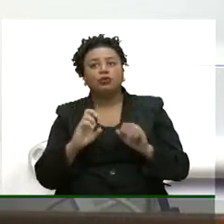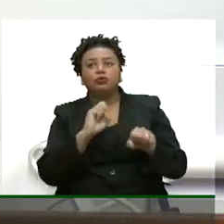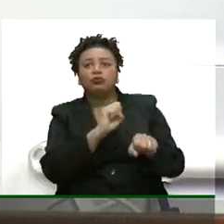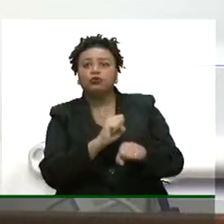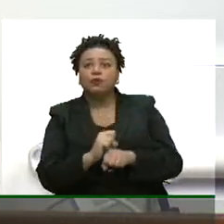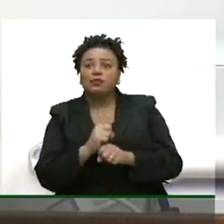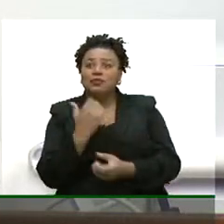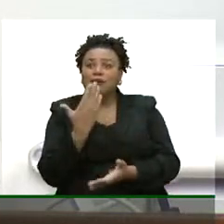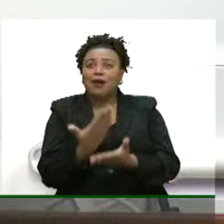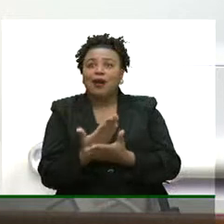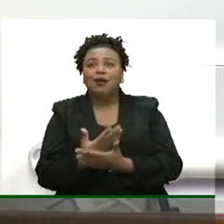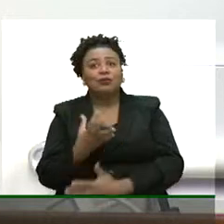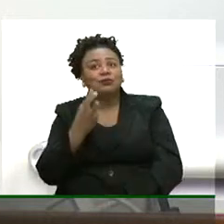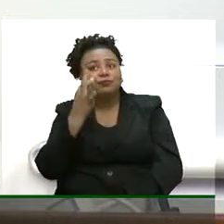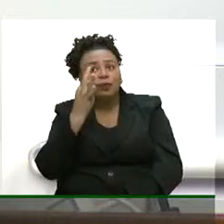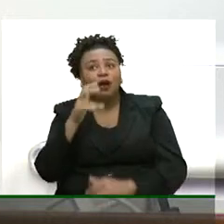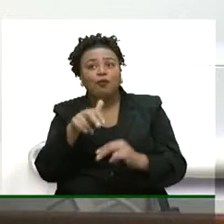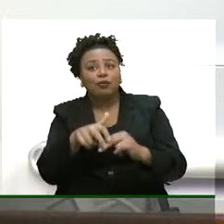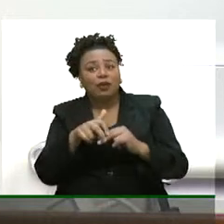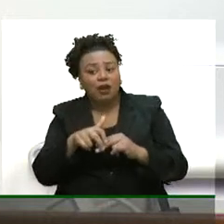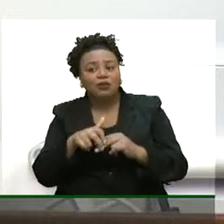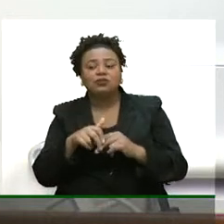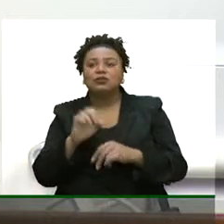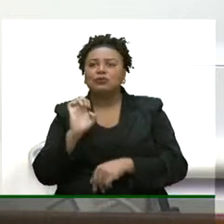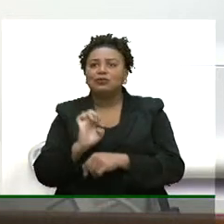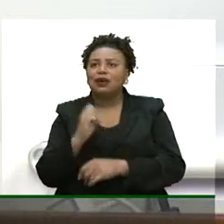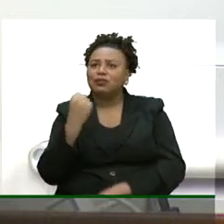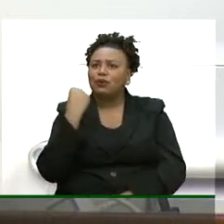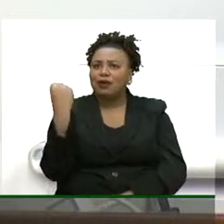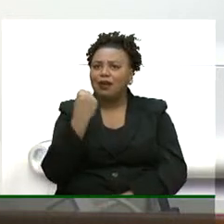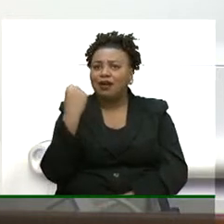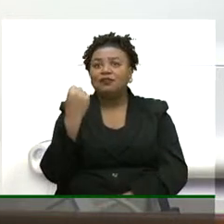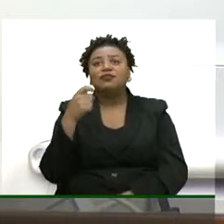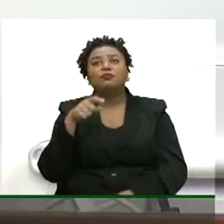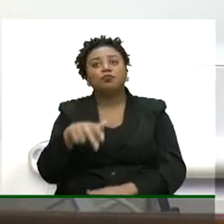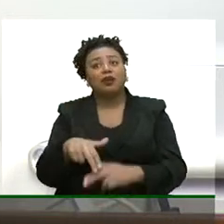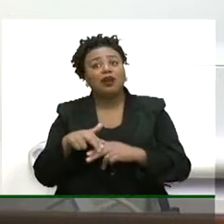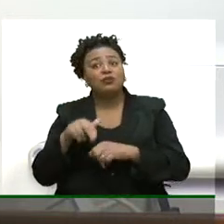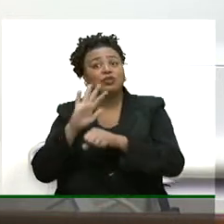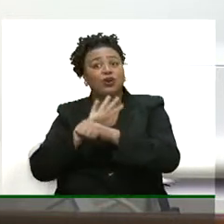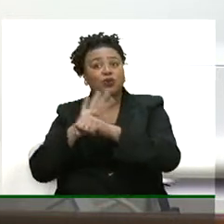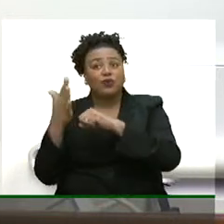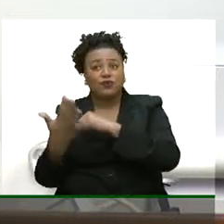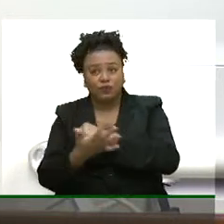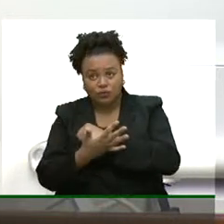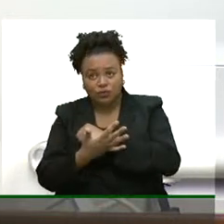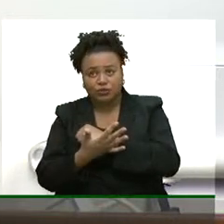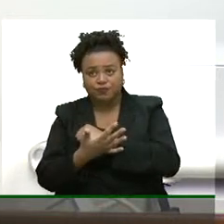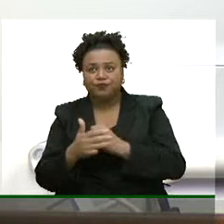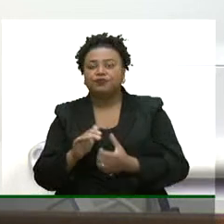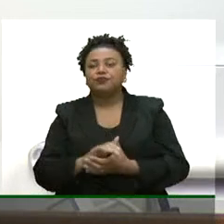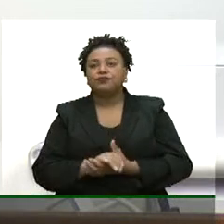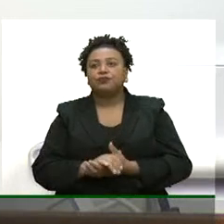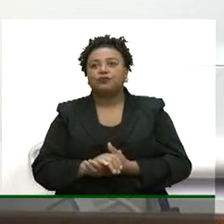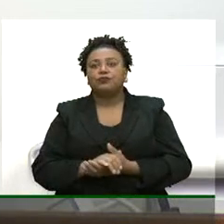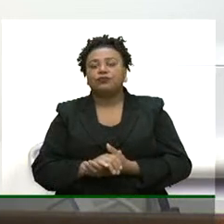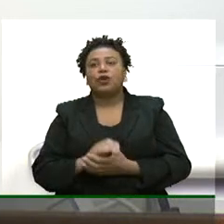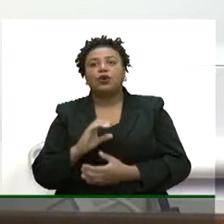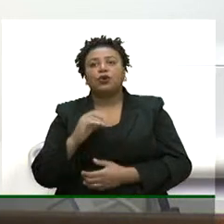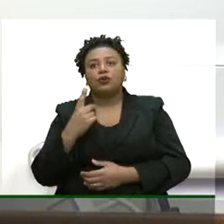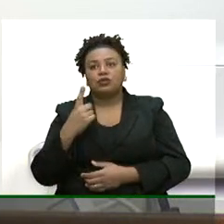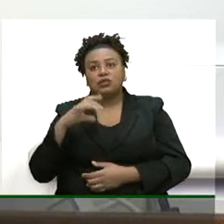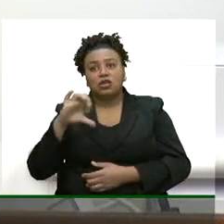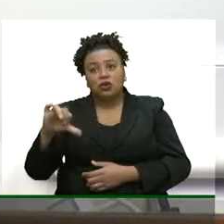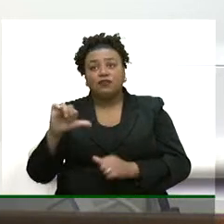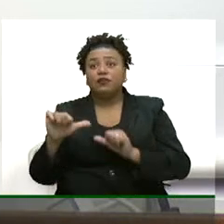suspensão das aulas presenciais em razão do estado de calamidade pública decorrente da pandemia causada pelo novo coronavírus, Covid-19,